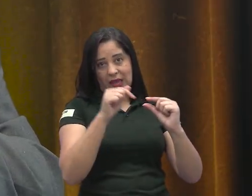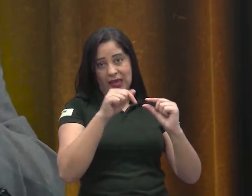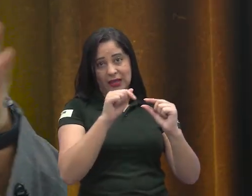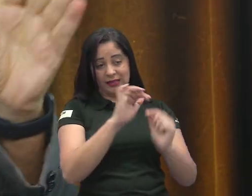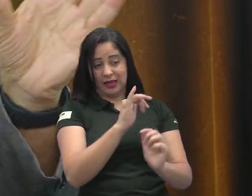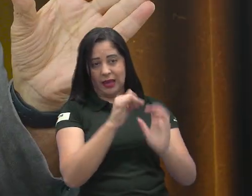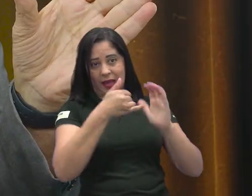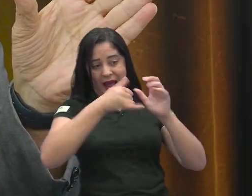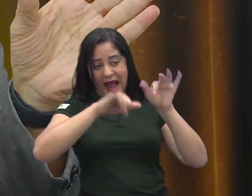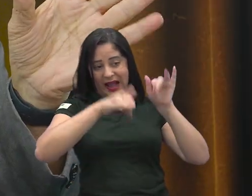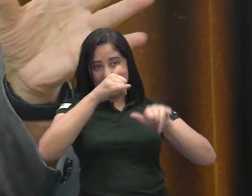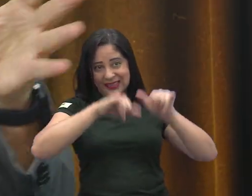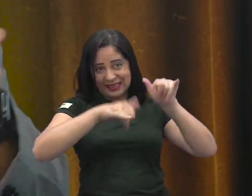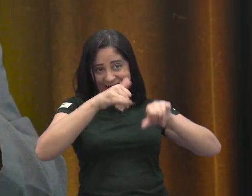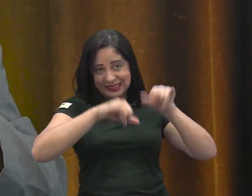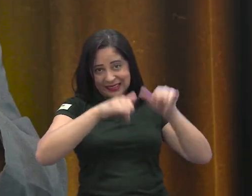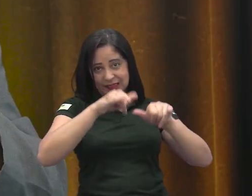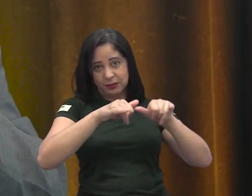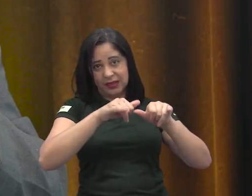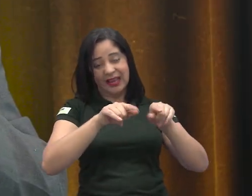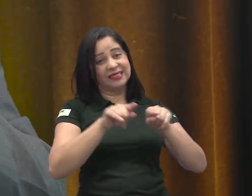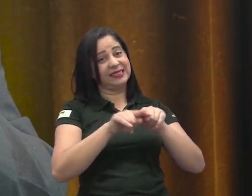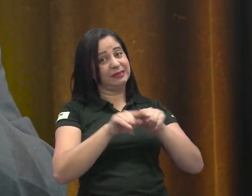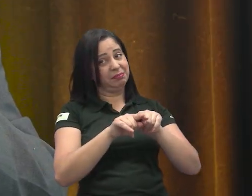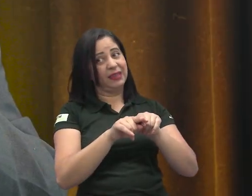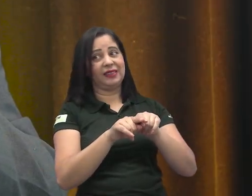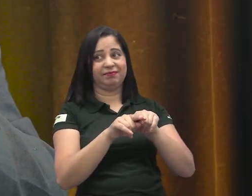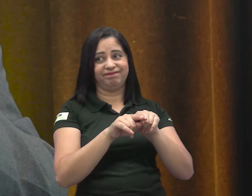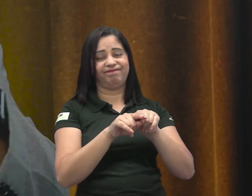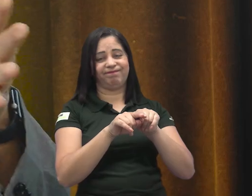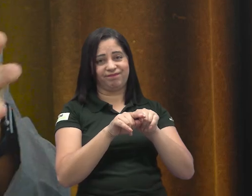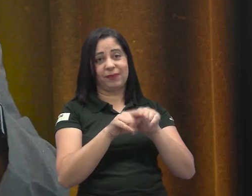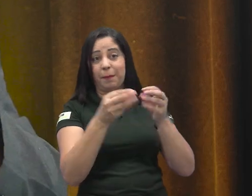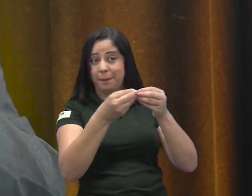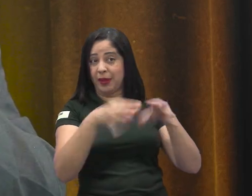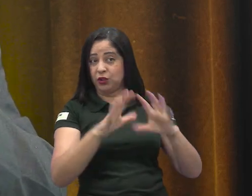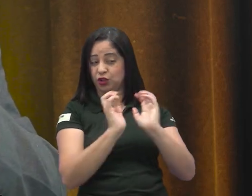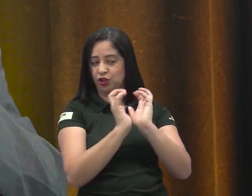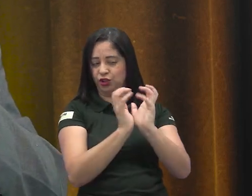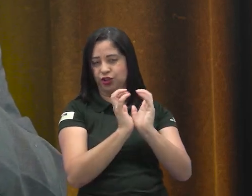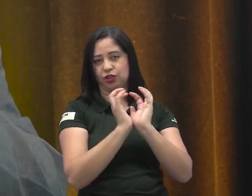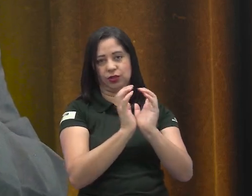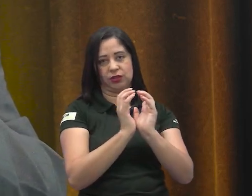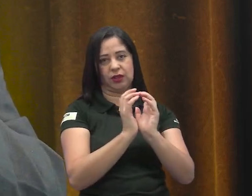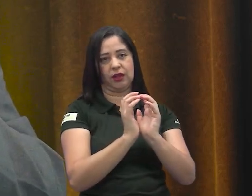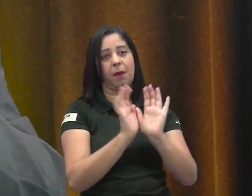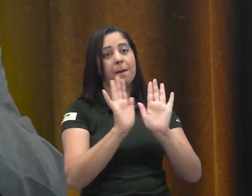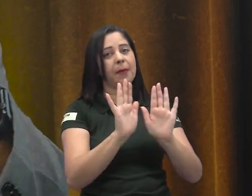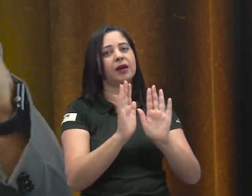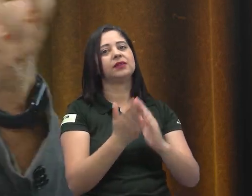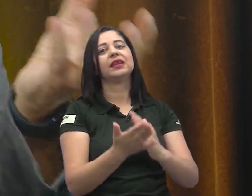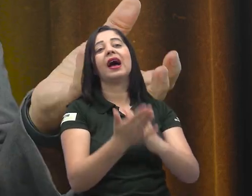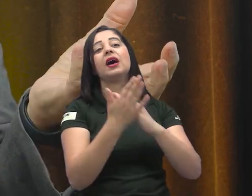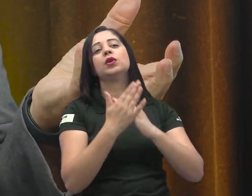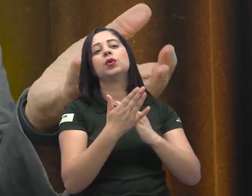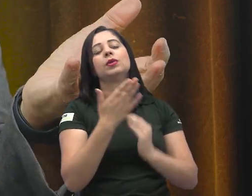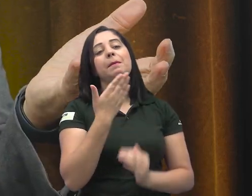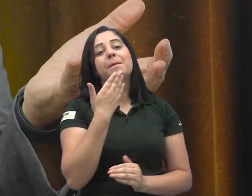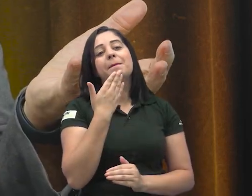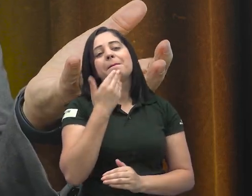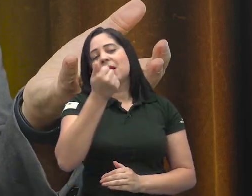pela doença. Não é o único. Certo. Portanto, esse remédio não cura a doença. Ele também melhora os sintomas, porque a